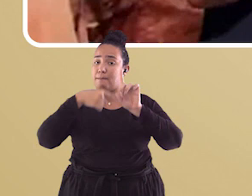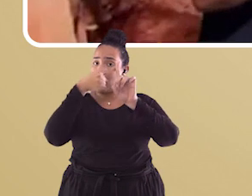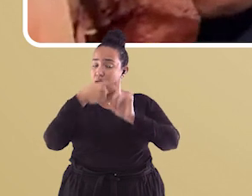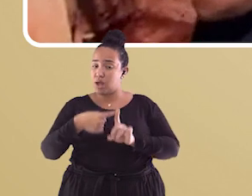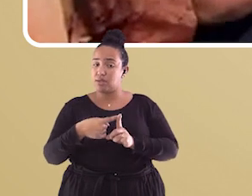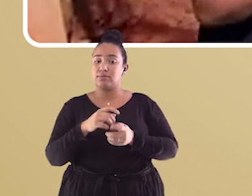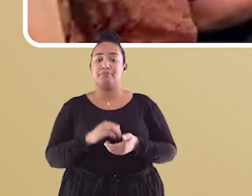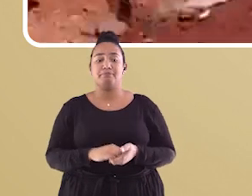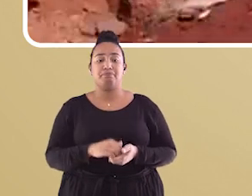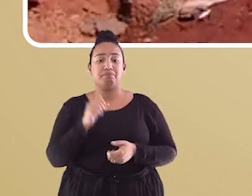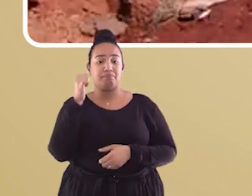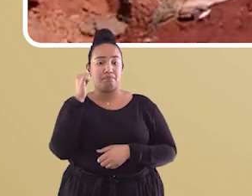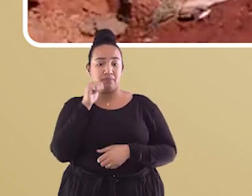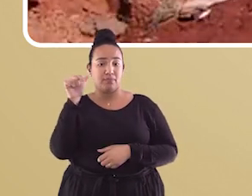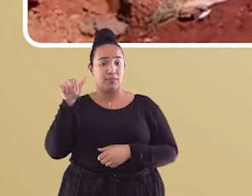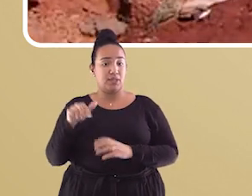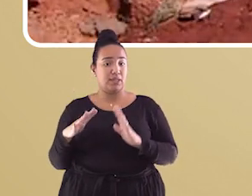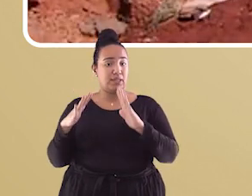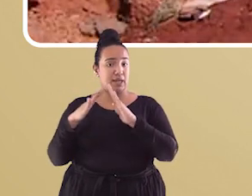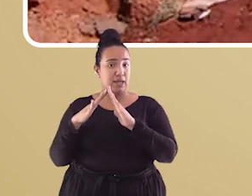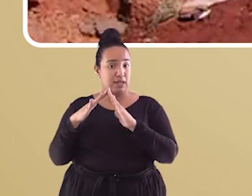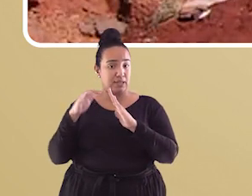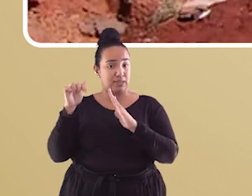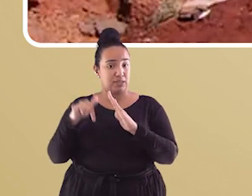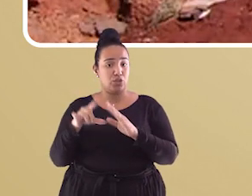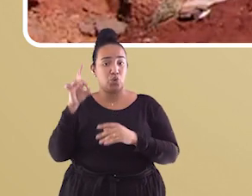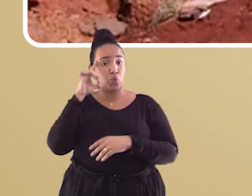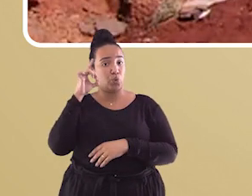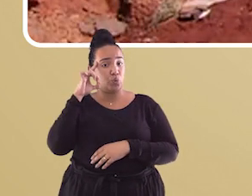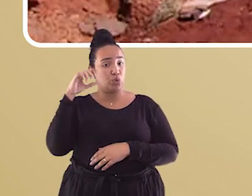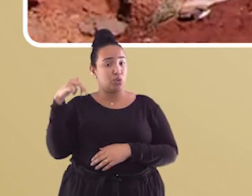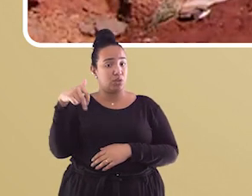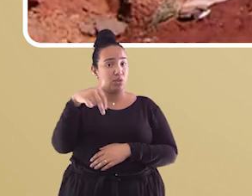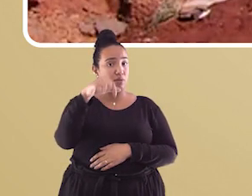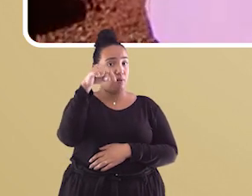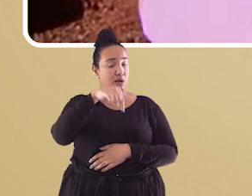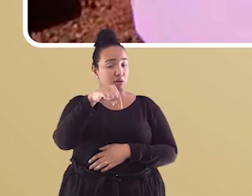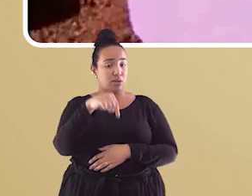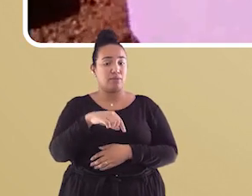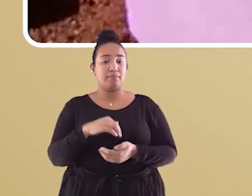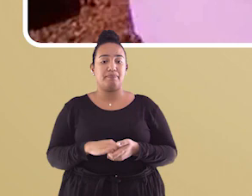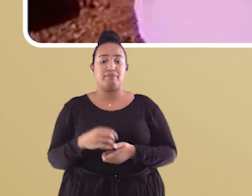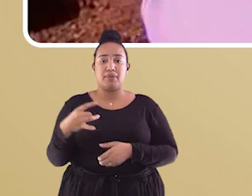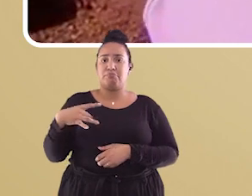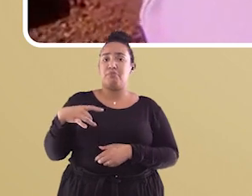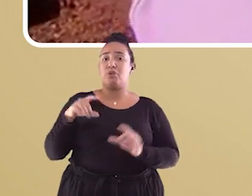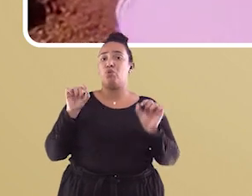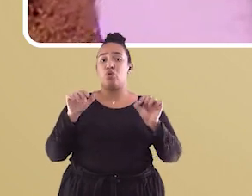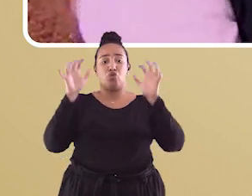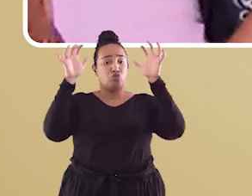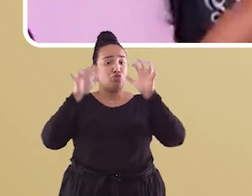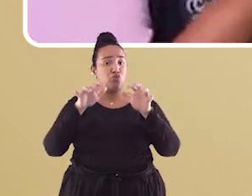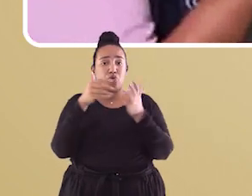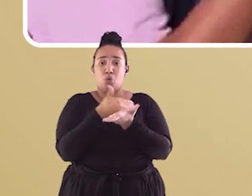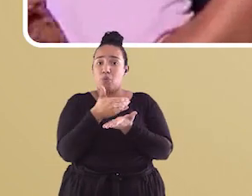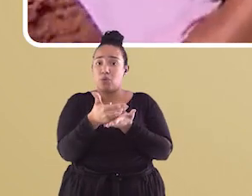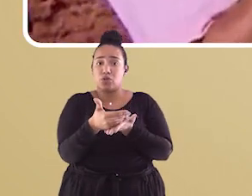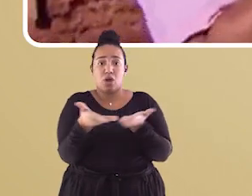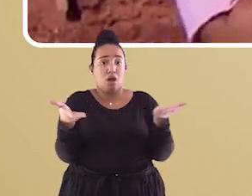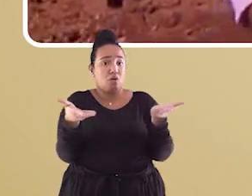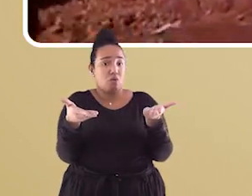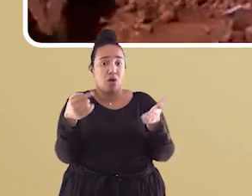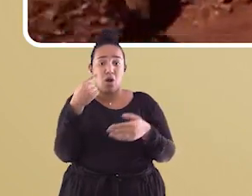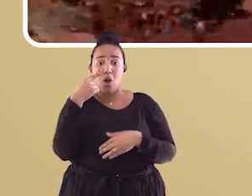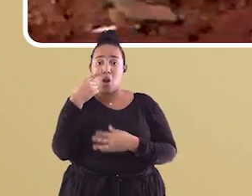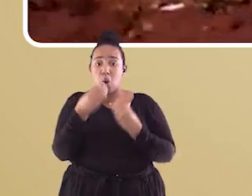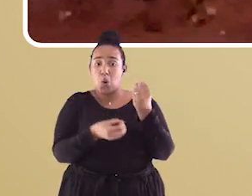do residencial e passa por aqui todos os dias, né, Gilvana? Nosso medo é porque a chuva nem começou ainda, né? E a pista já está desse jeito, né? E